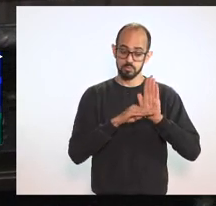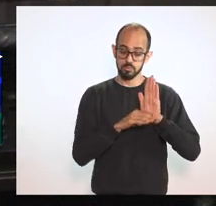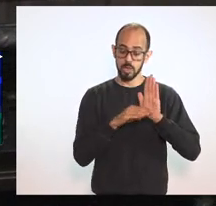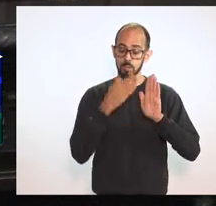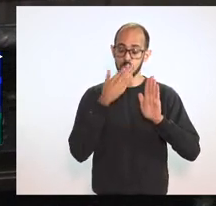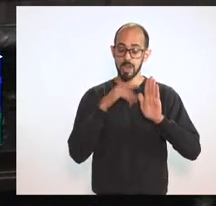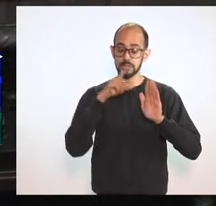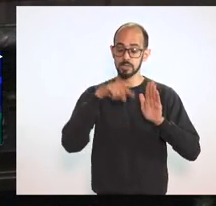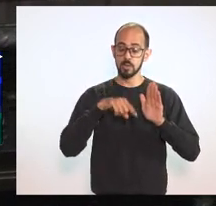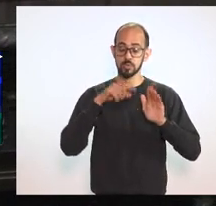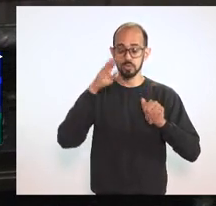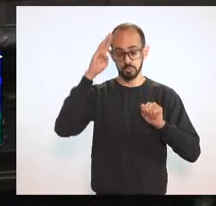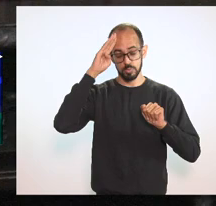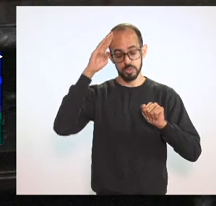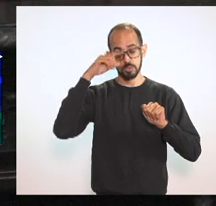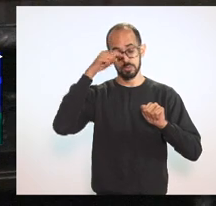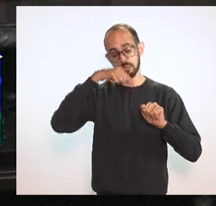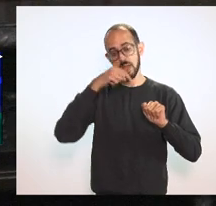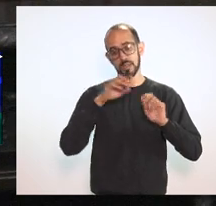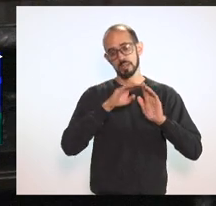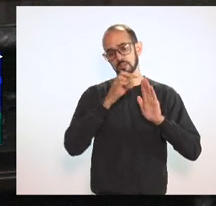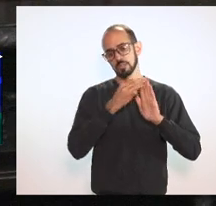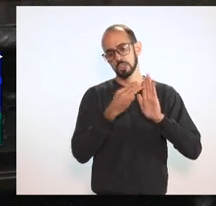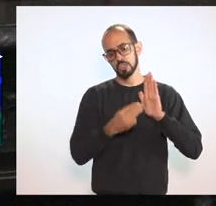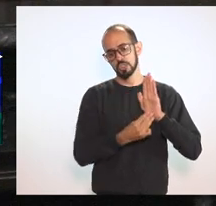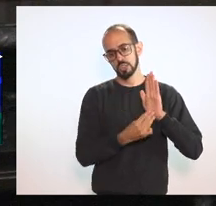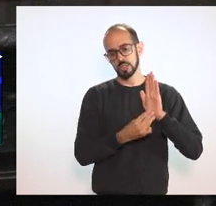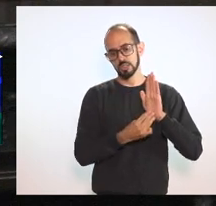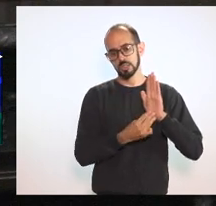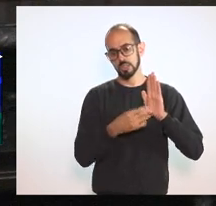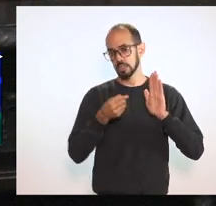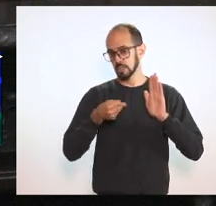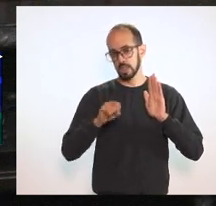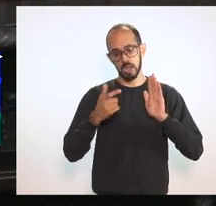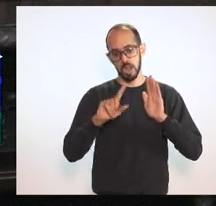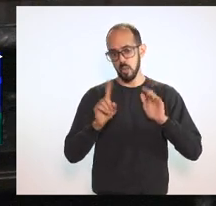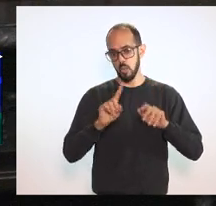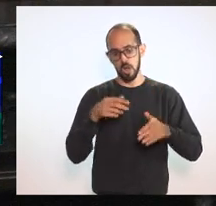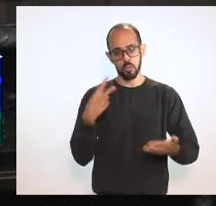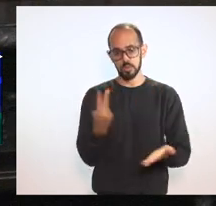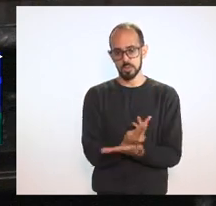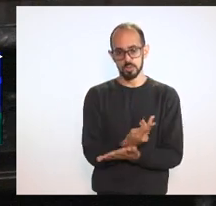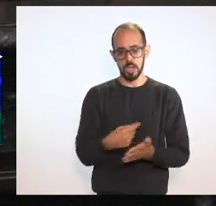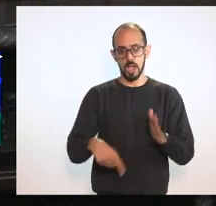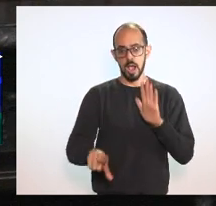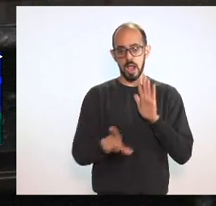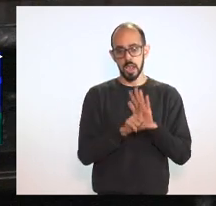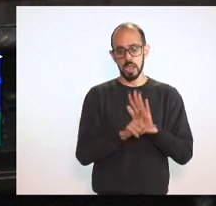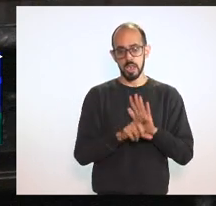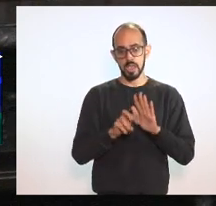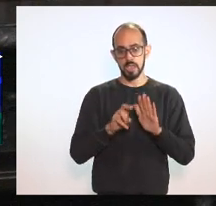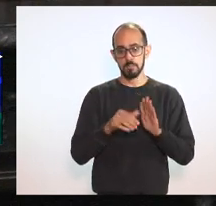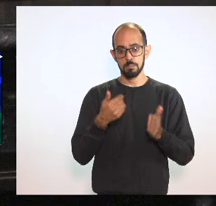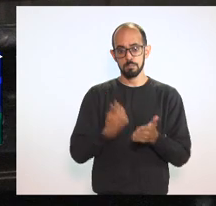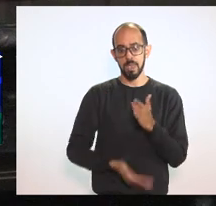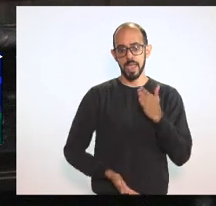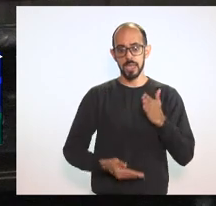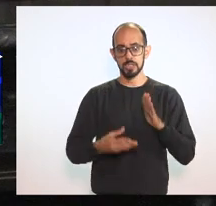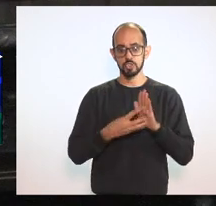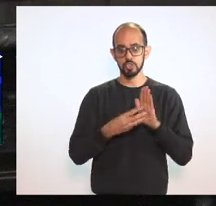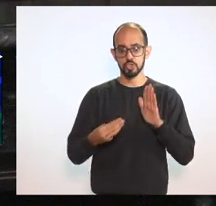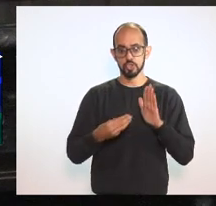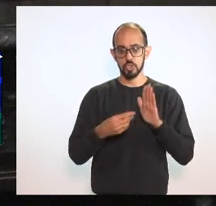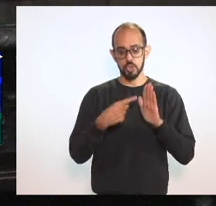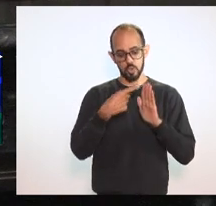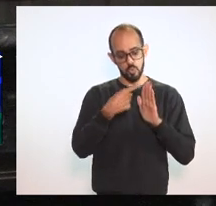restritas e passando atividades que podem funcionar se isso não acontecer além perde boa parte da sua efetividade